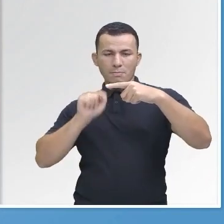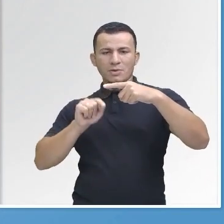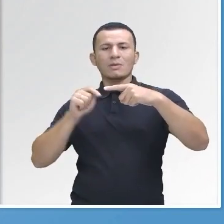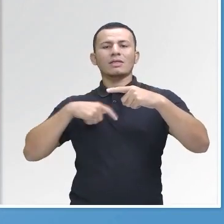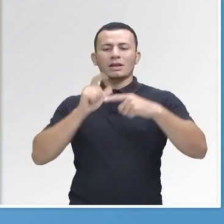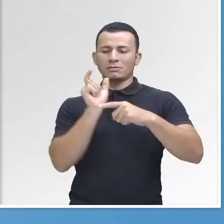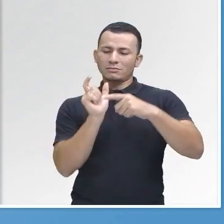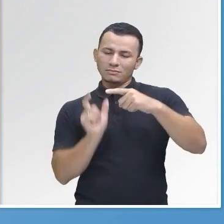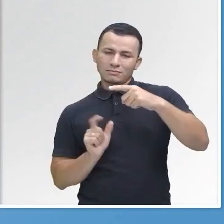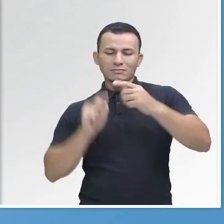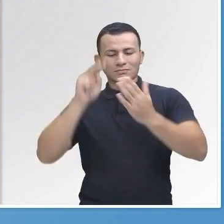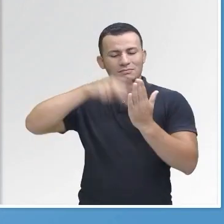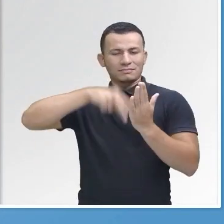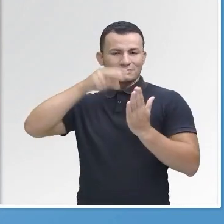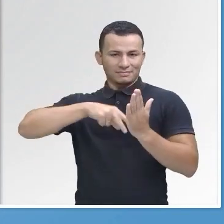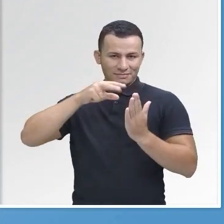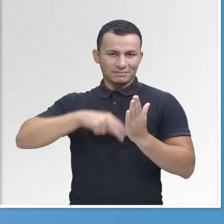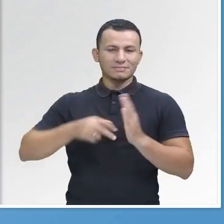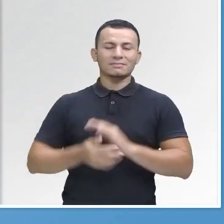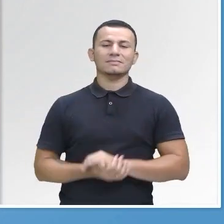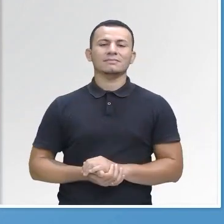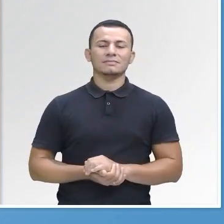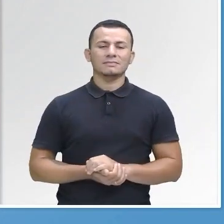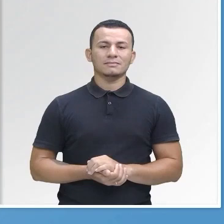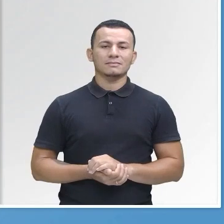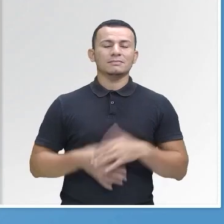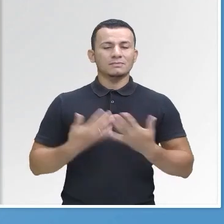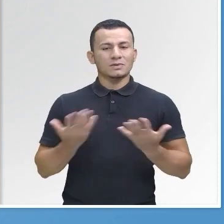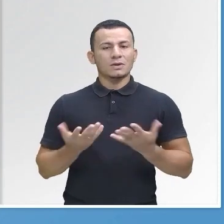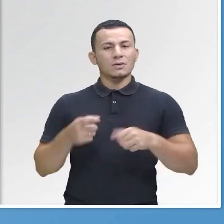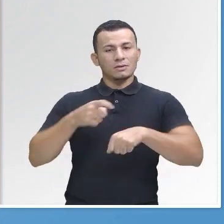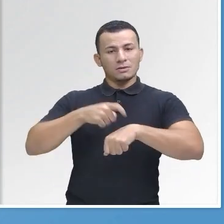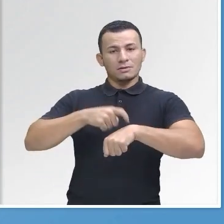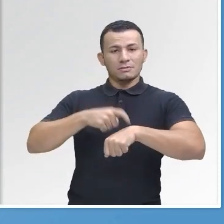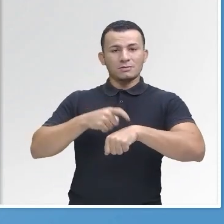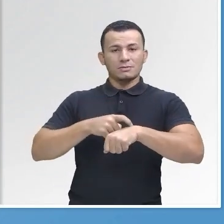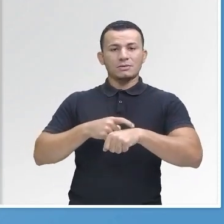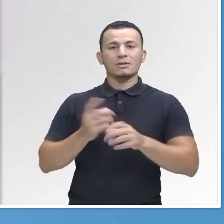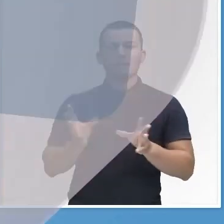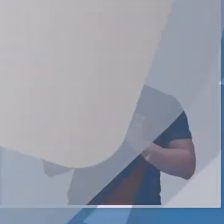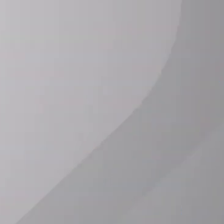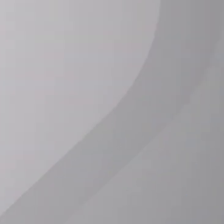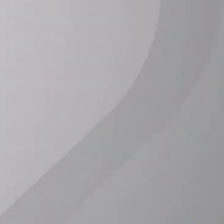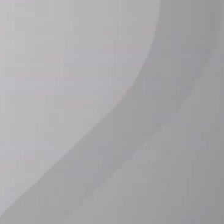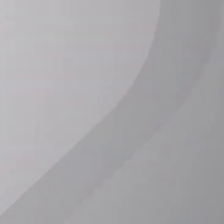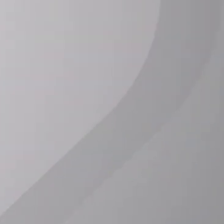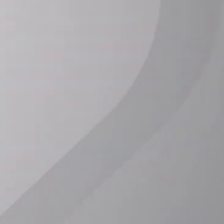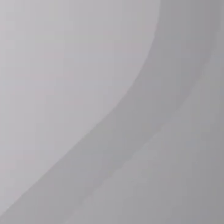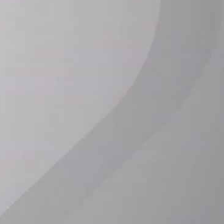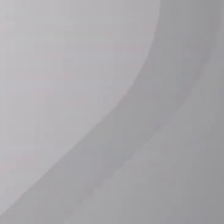certo? Muito bem. Agora chegou a hora das nossas considerações finais.